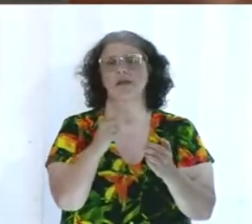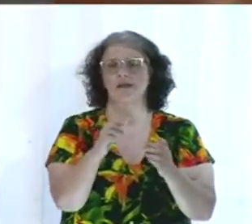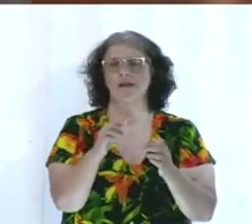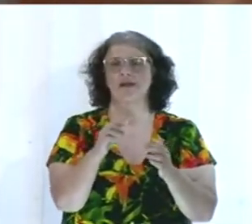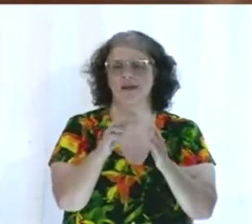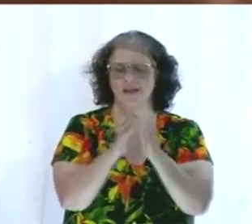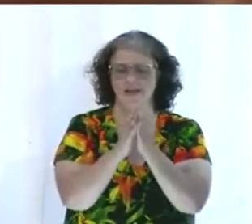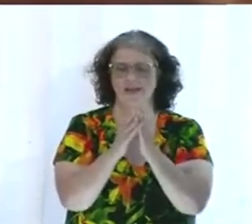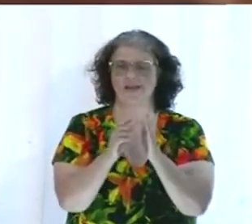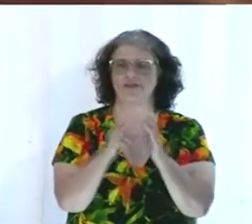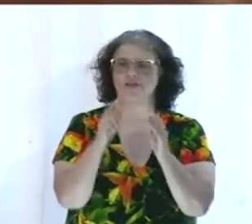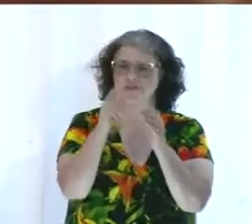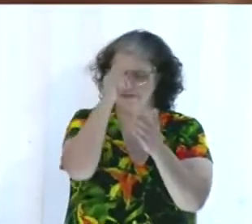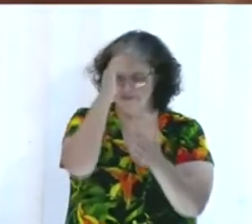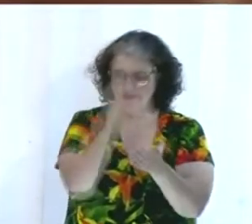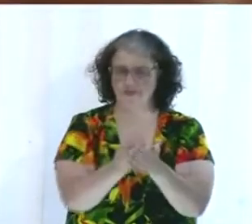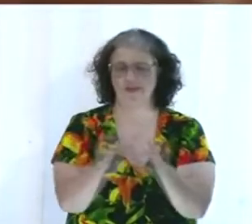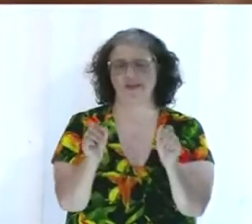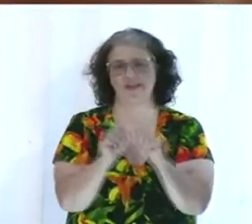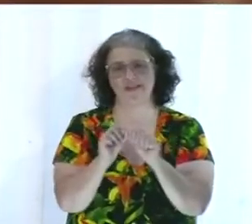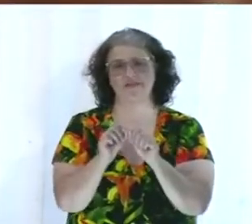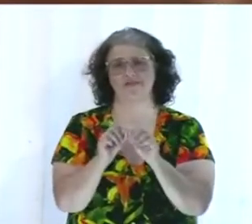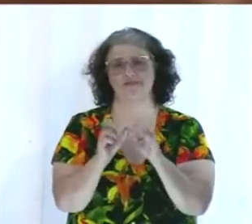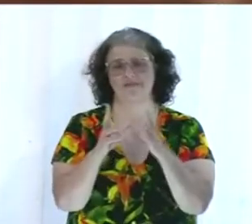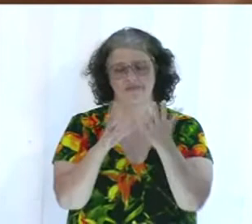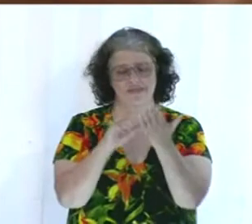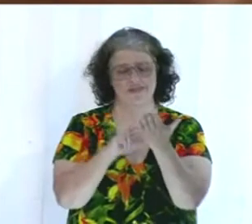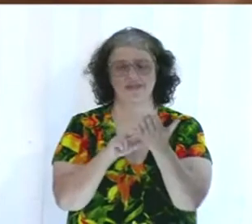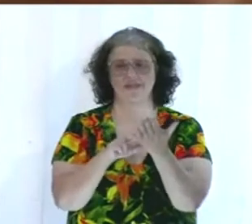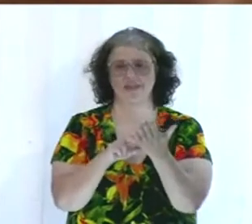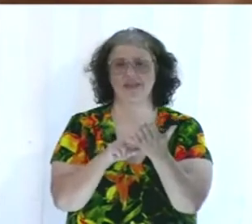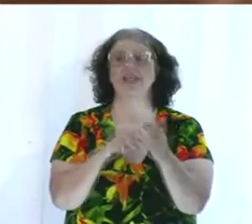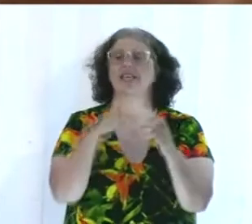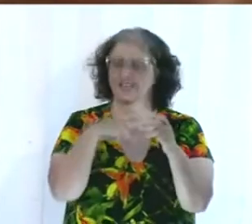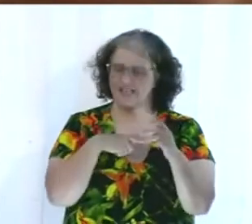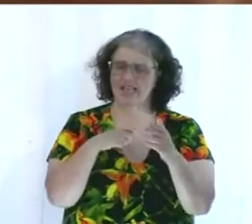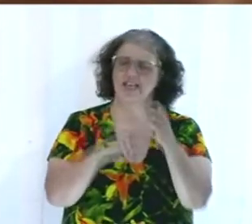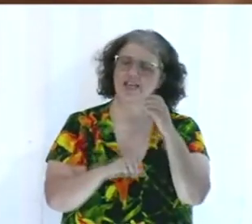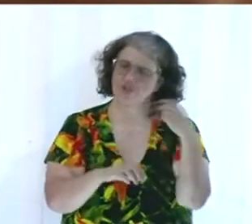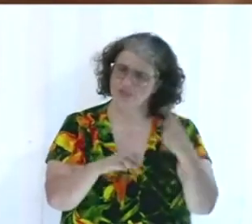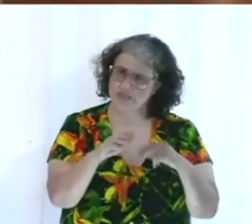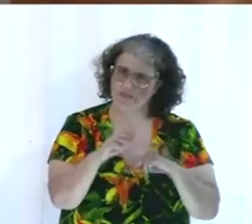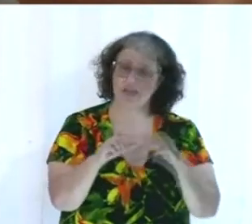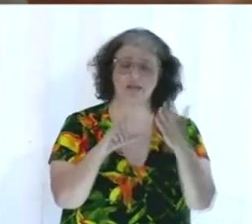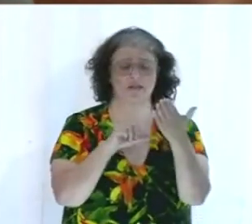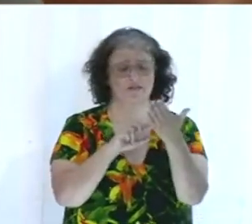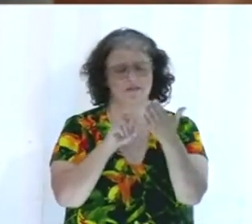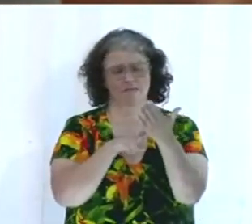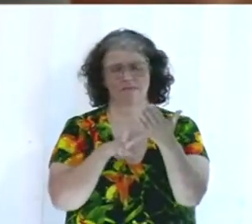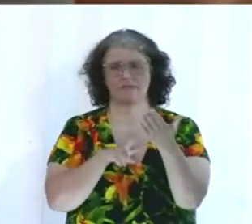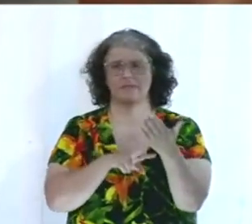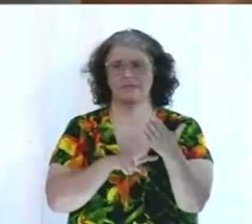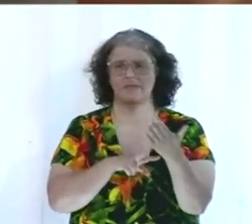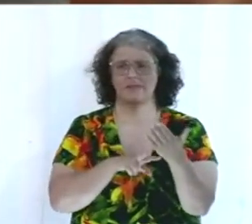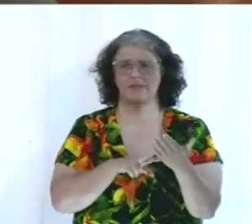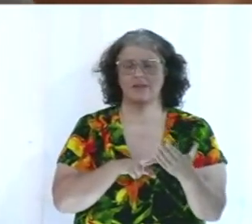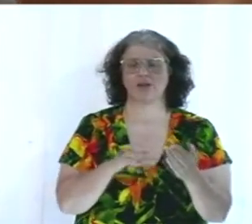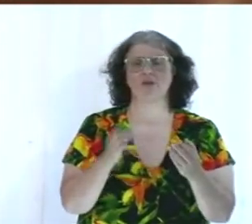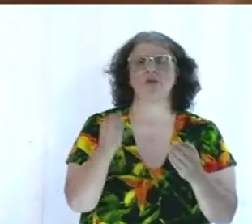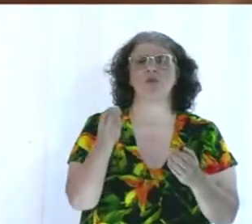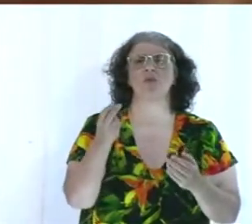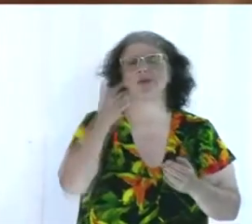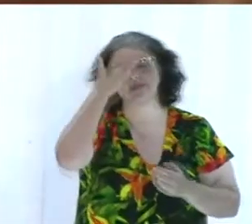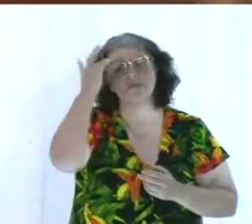seus sacramentos, a igreja que exercita a sua disciplina. Quantas vezes você já escutou pessoas dizendo assim: olha,